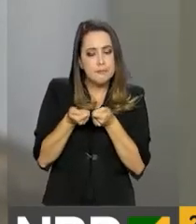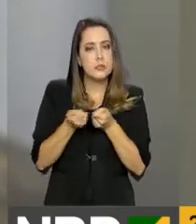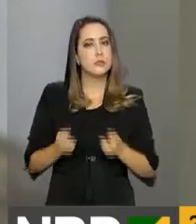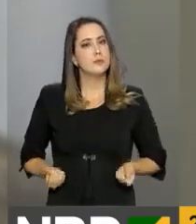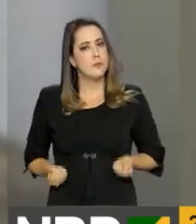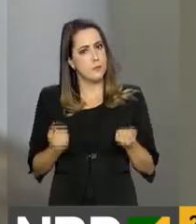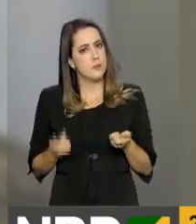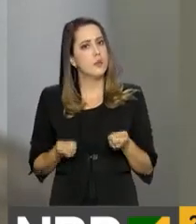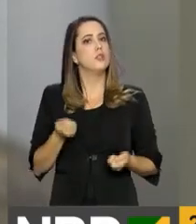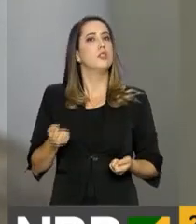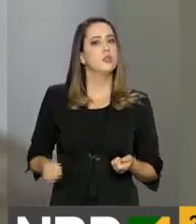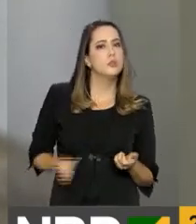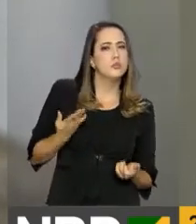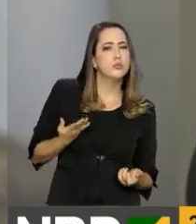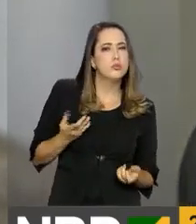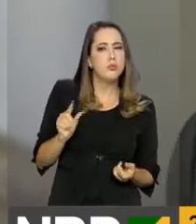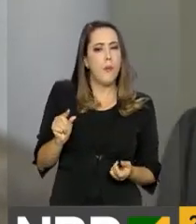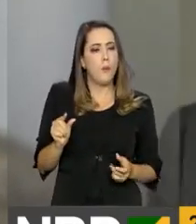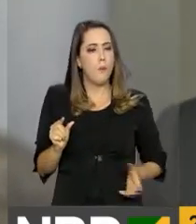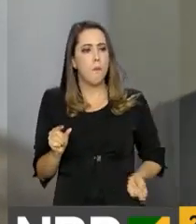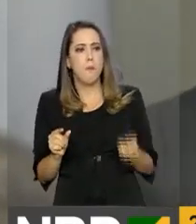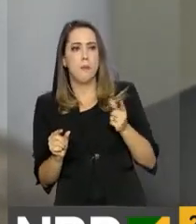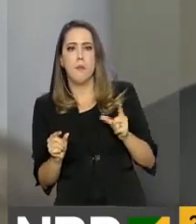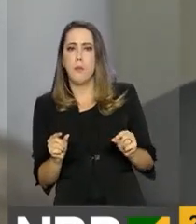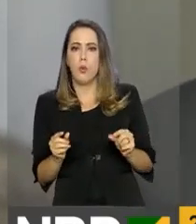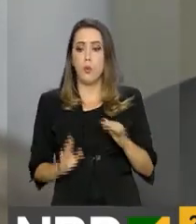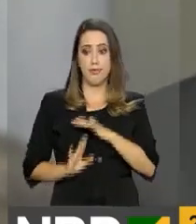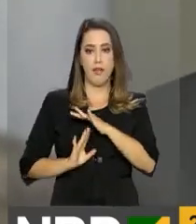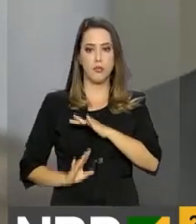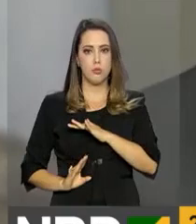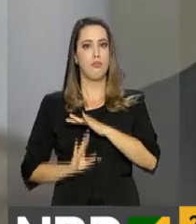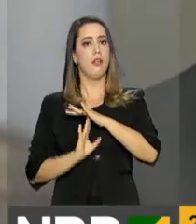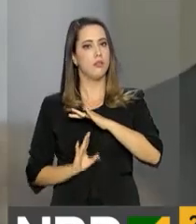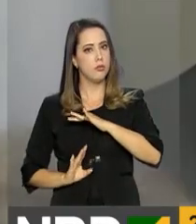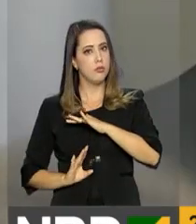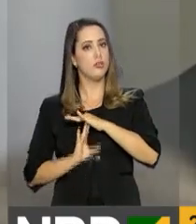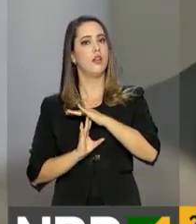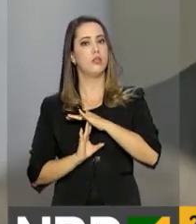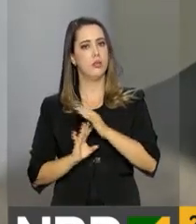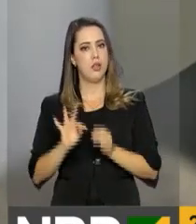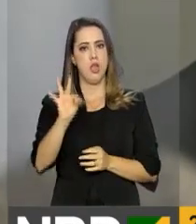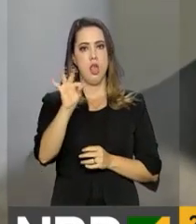fixar um teto para os gastos públicos. E aqui entra